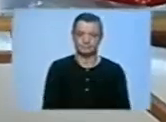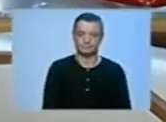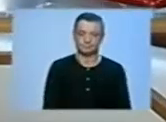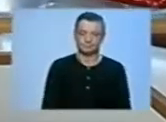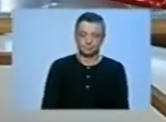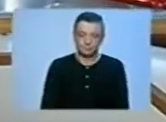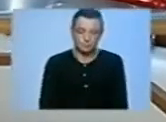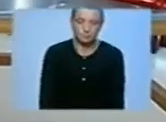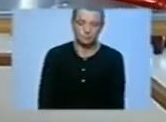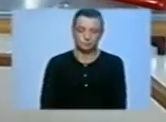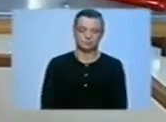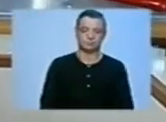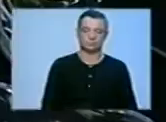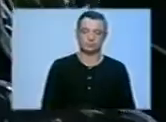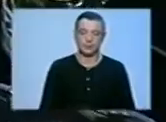causa